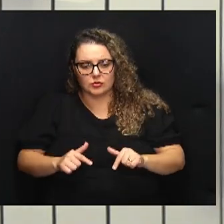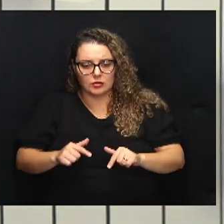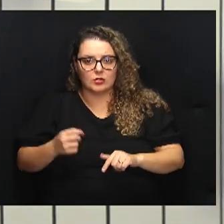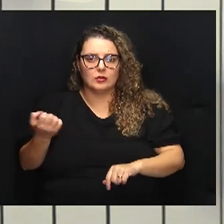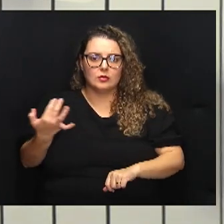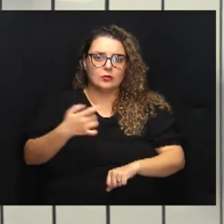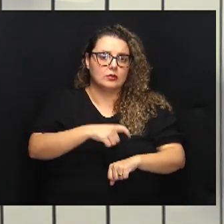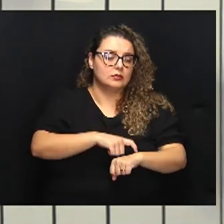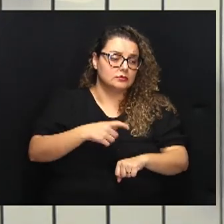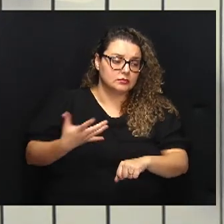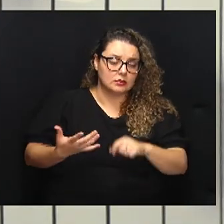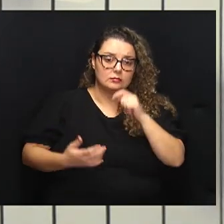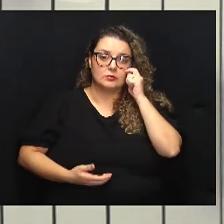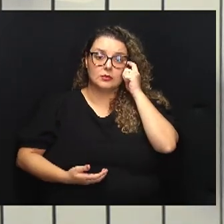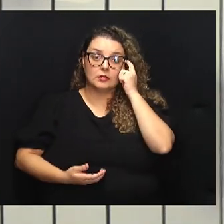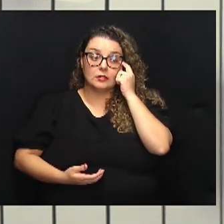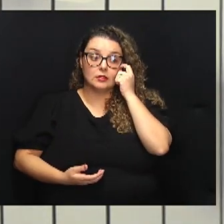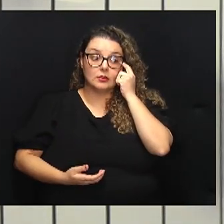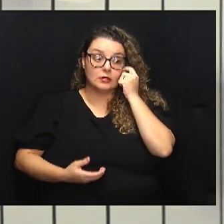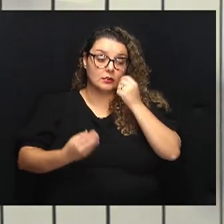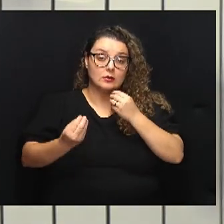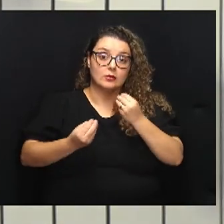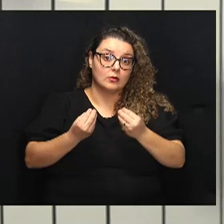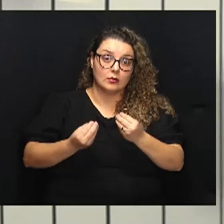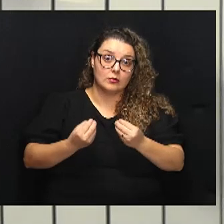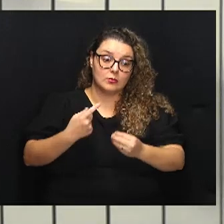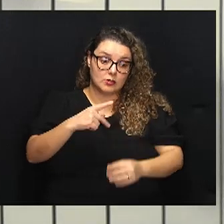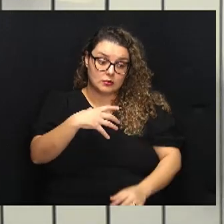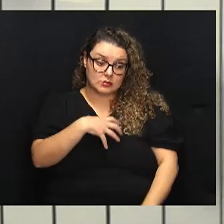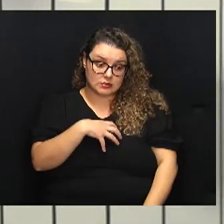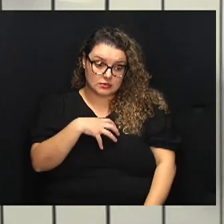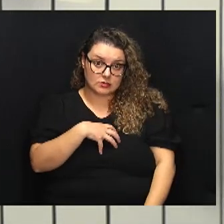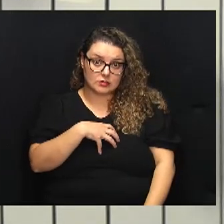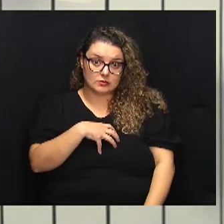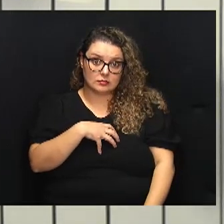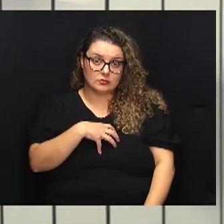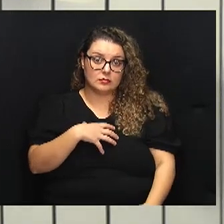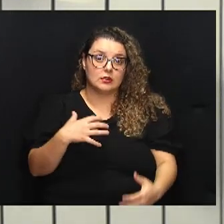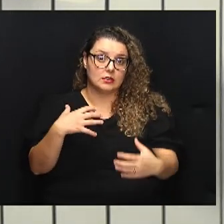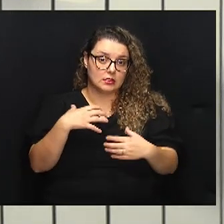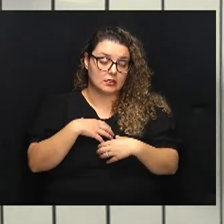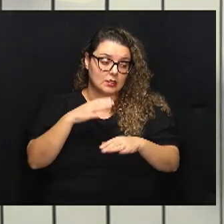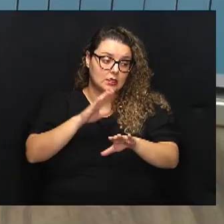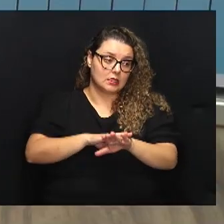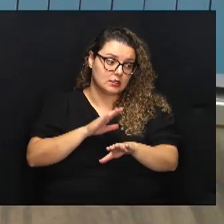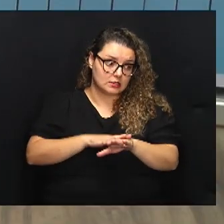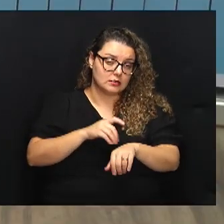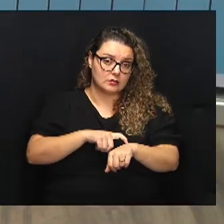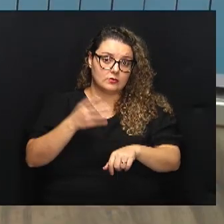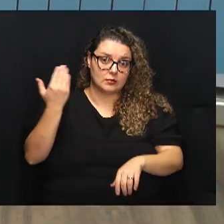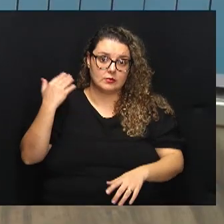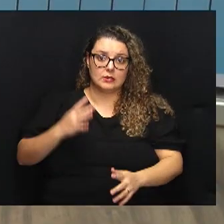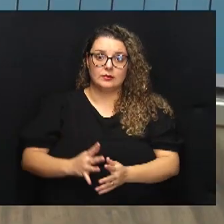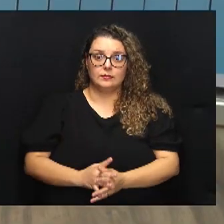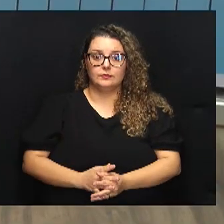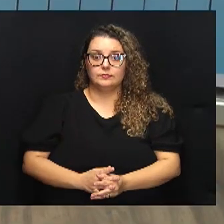quanto tempo e como foi o seu sentimento e a ação que você teve na época?